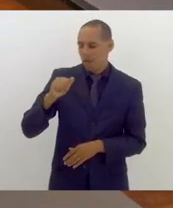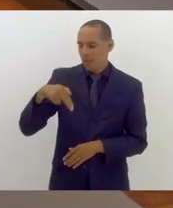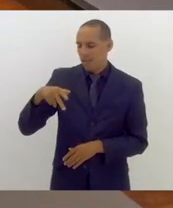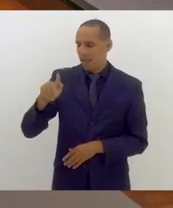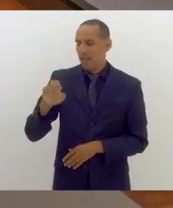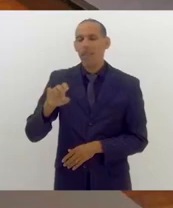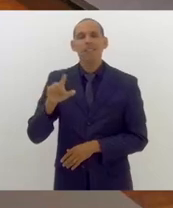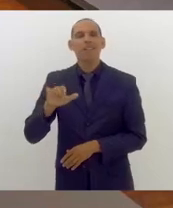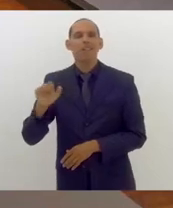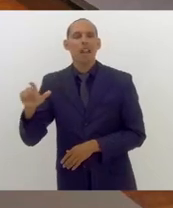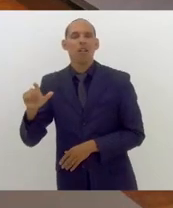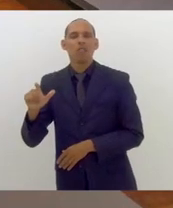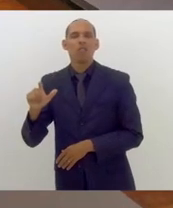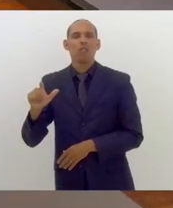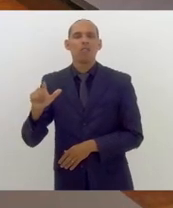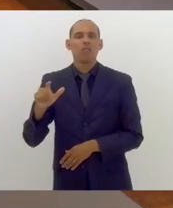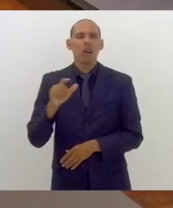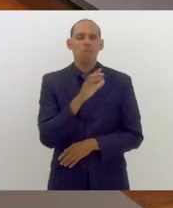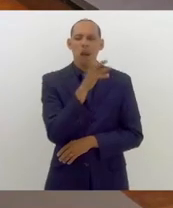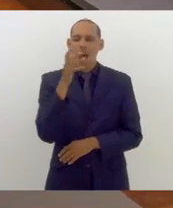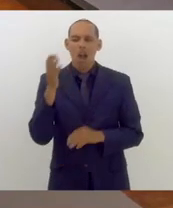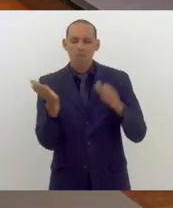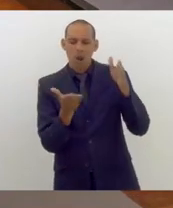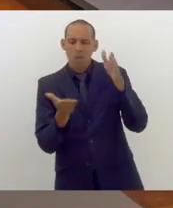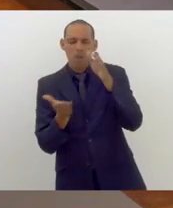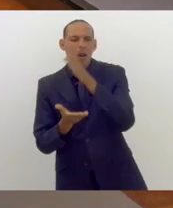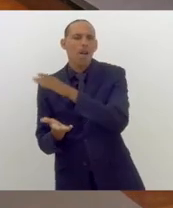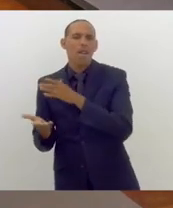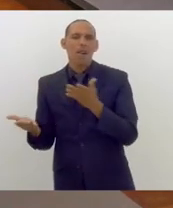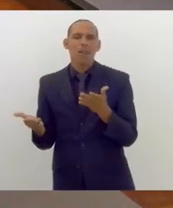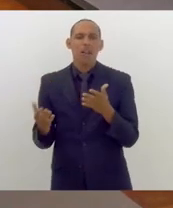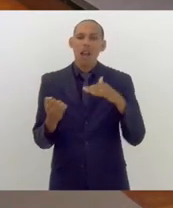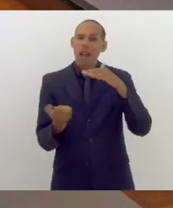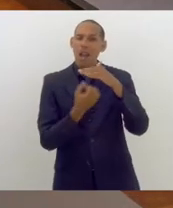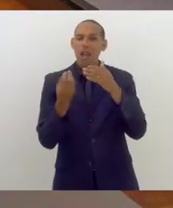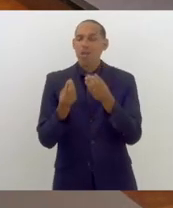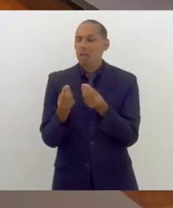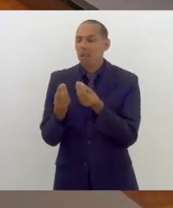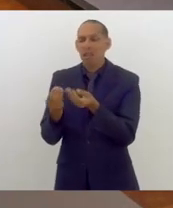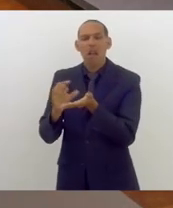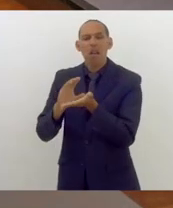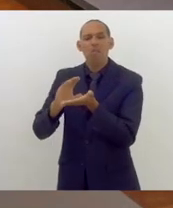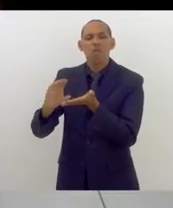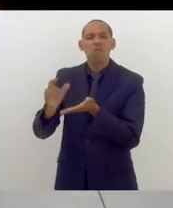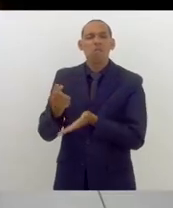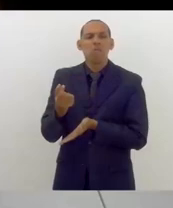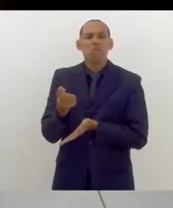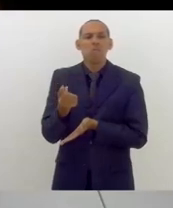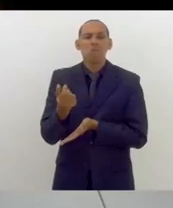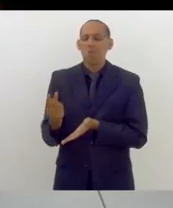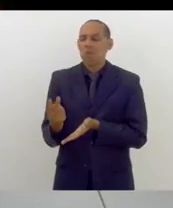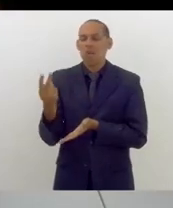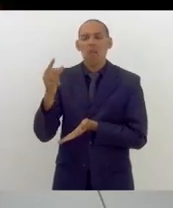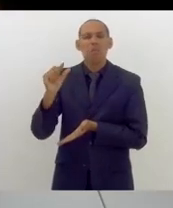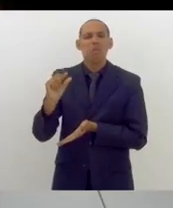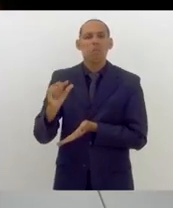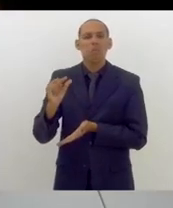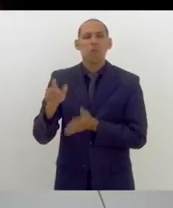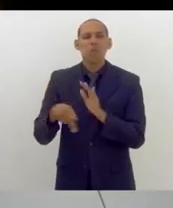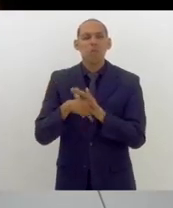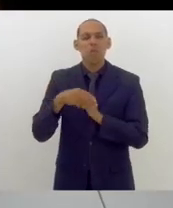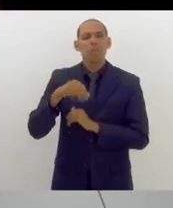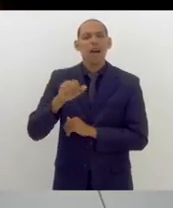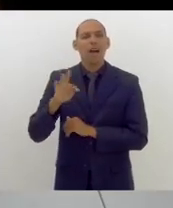a empresa doou lá uma um valor ínfimo que ninguém sabe qual foi o valor para a Mata